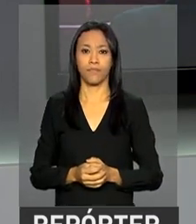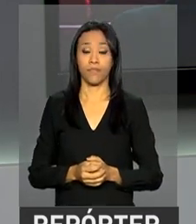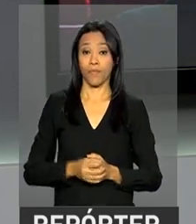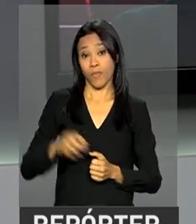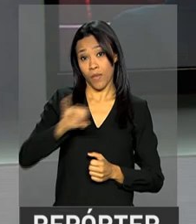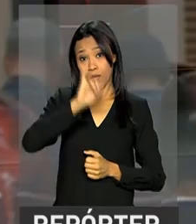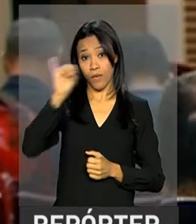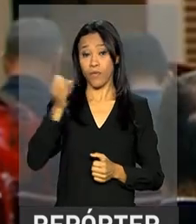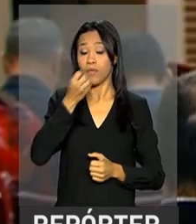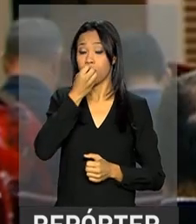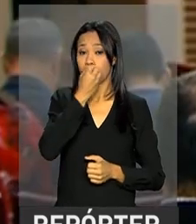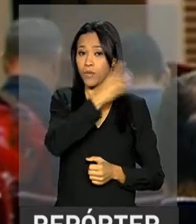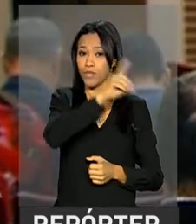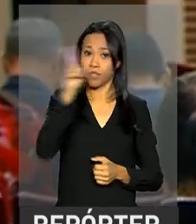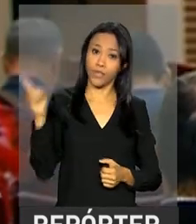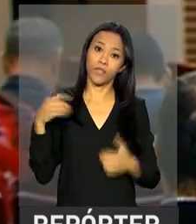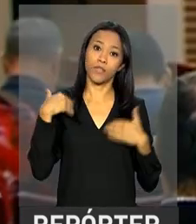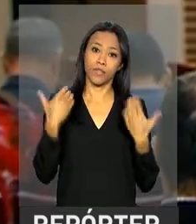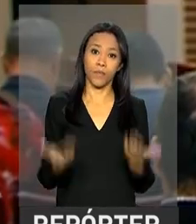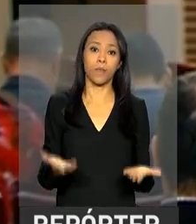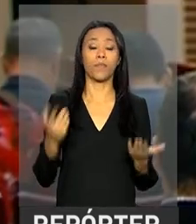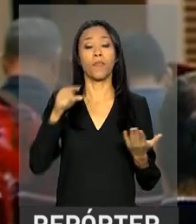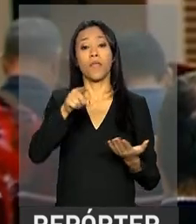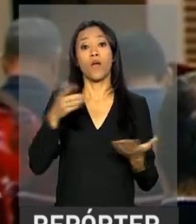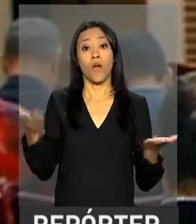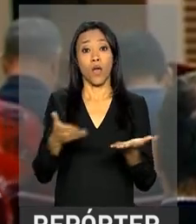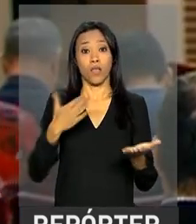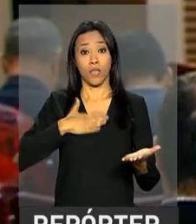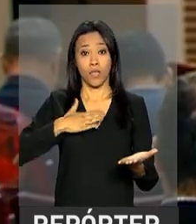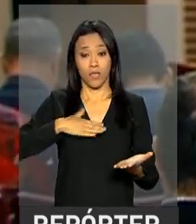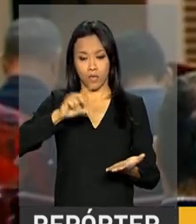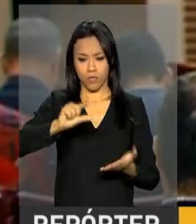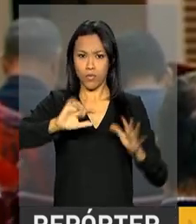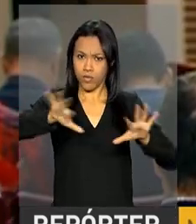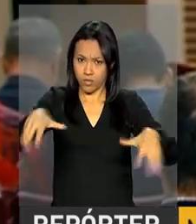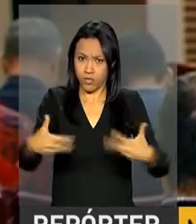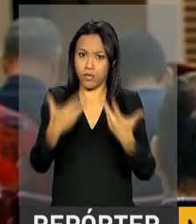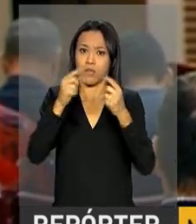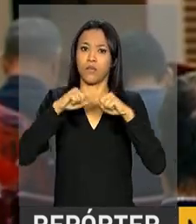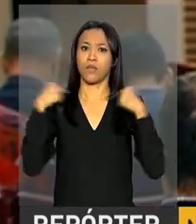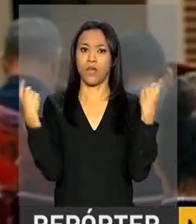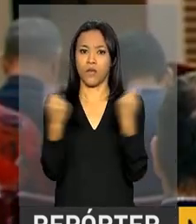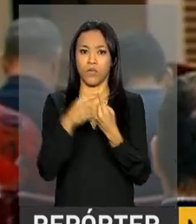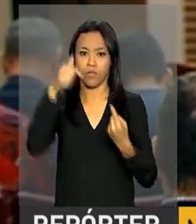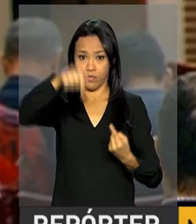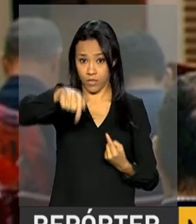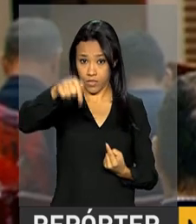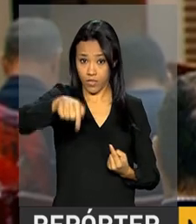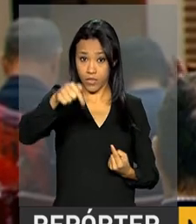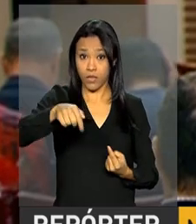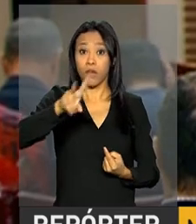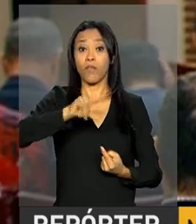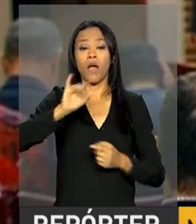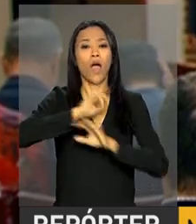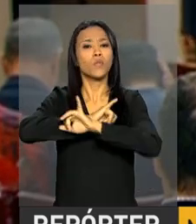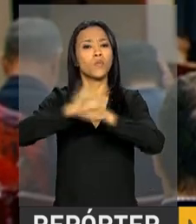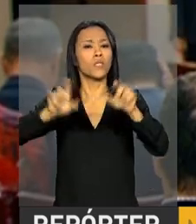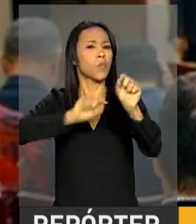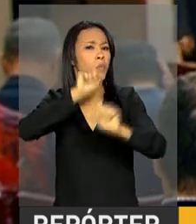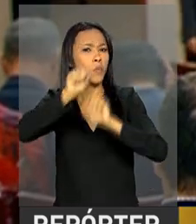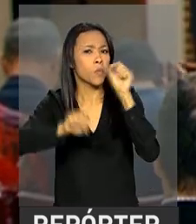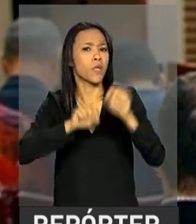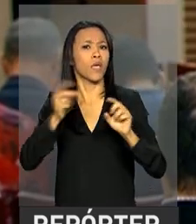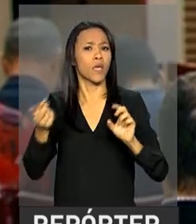Olá, bom dia. A cerimônia que está prevista para começar logo mais aqui no Palácio Guanabara deve anunciar a retomada